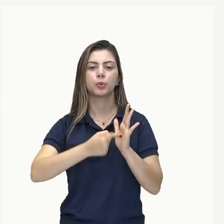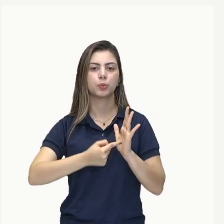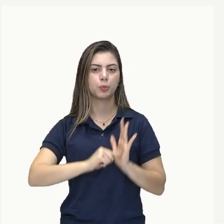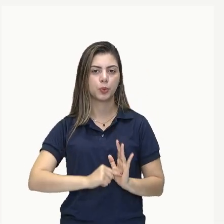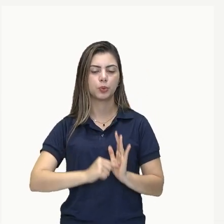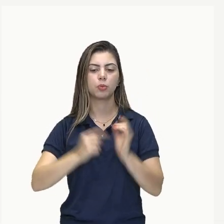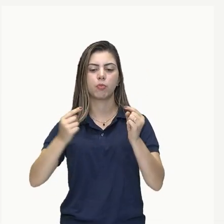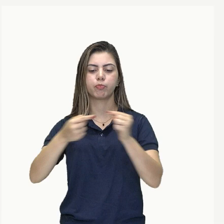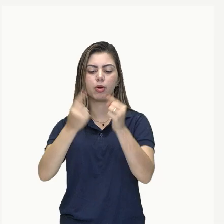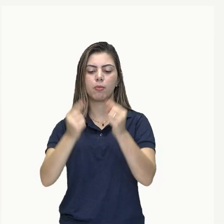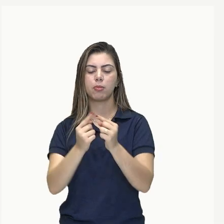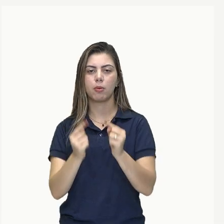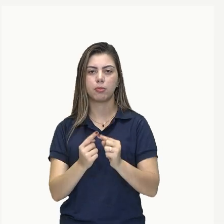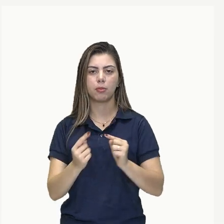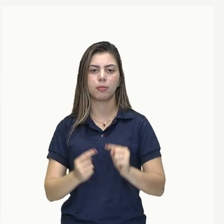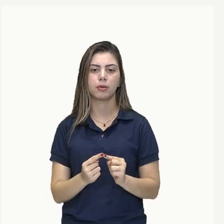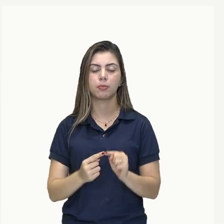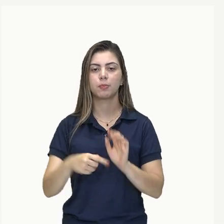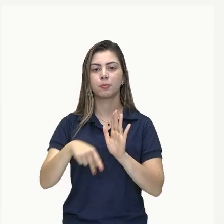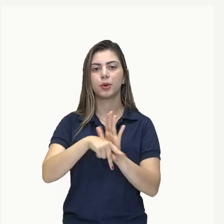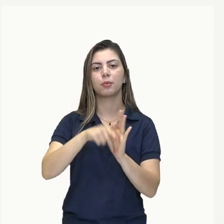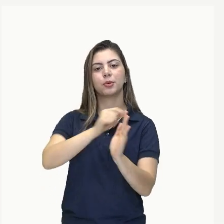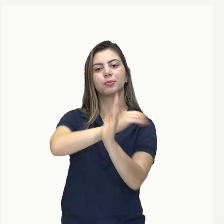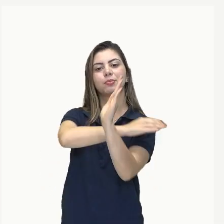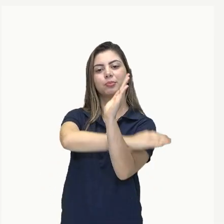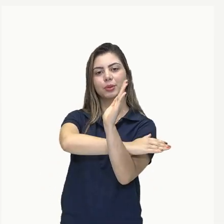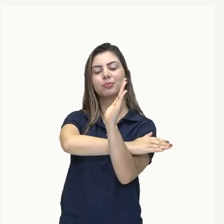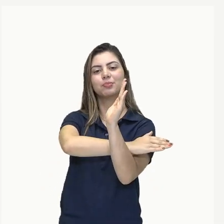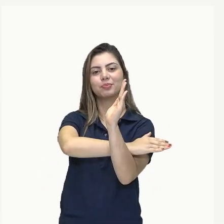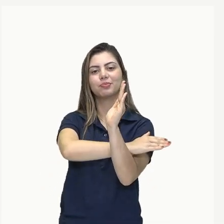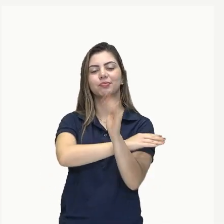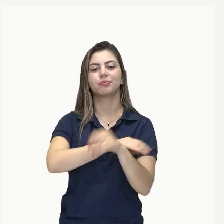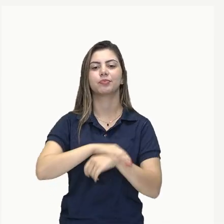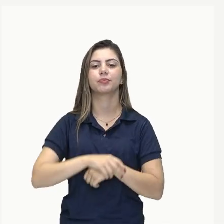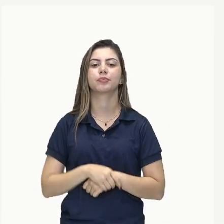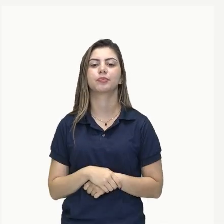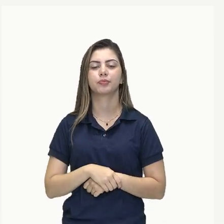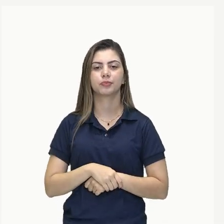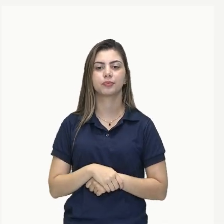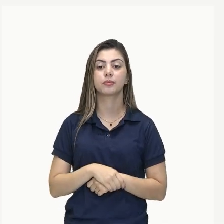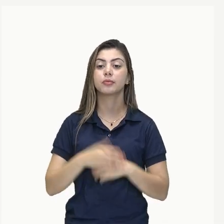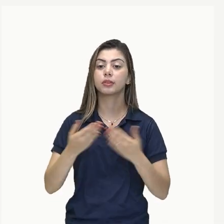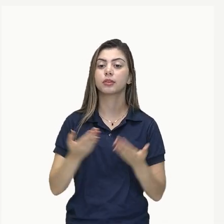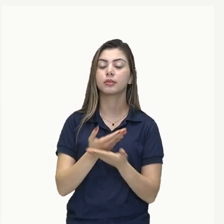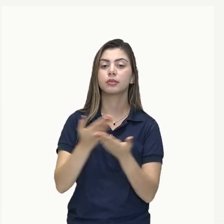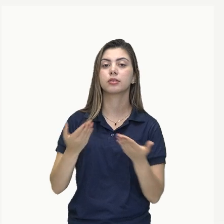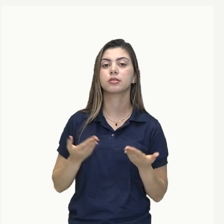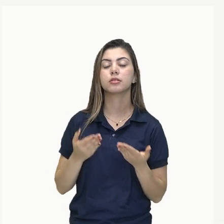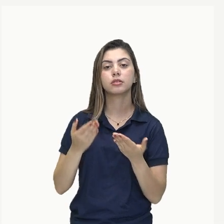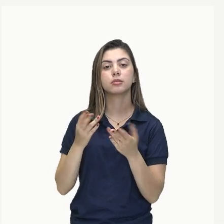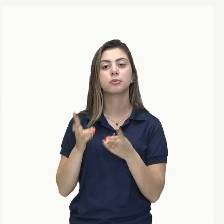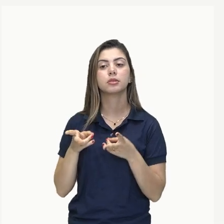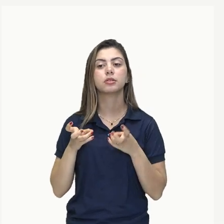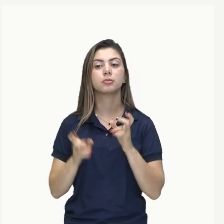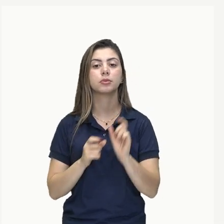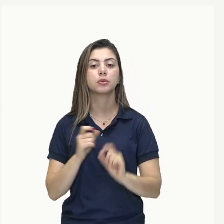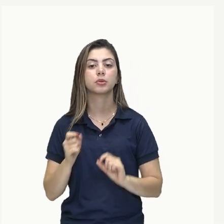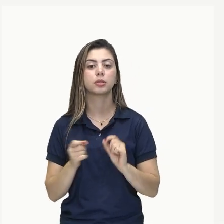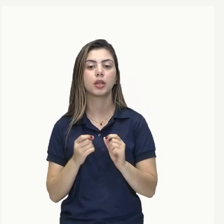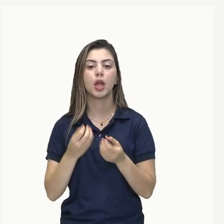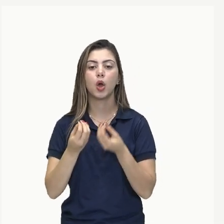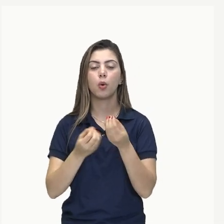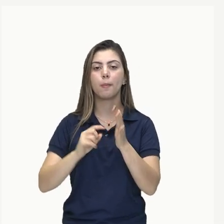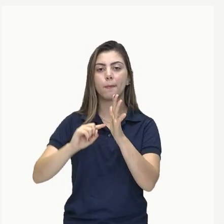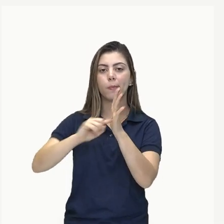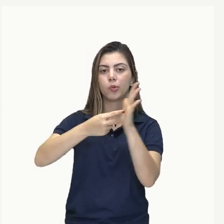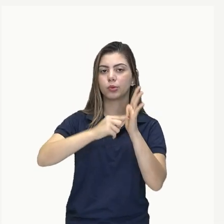aí no plano cartesiano, tá? Você viu então aí onde estavam situados,